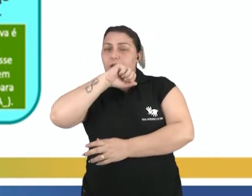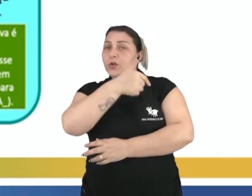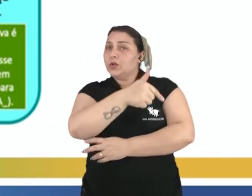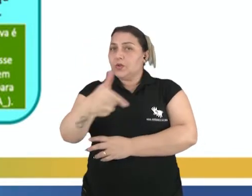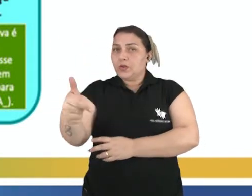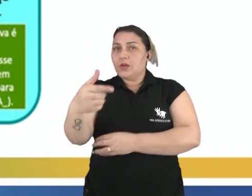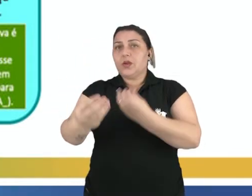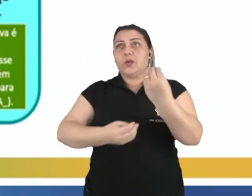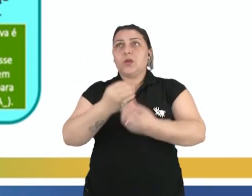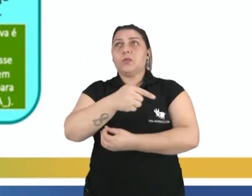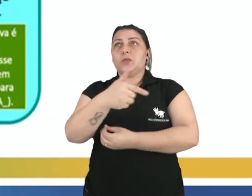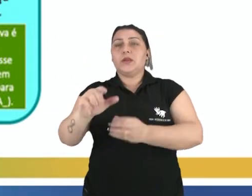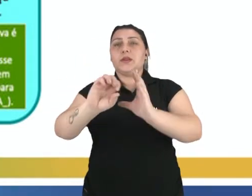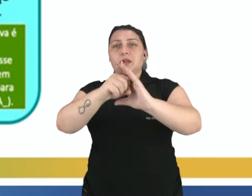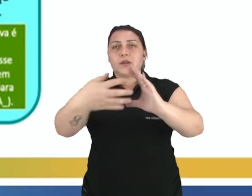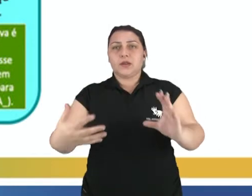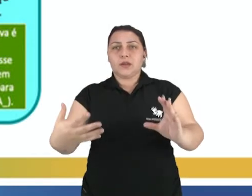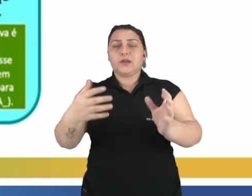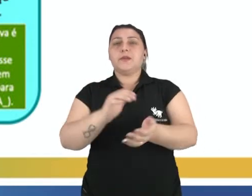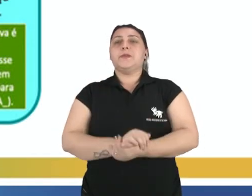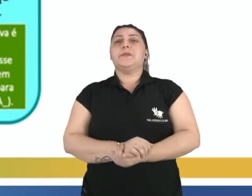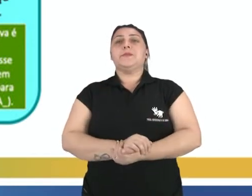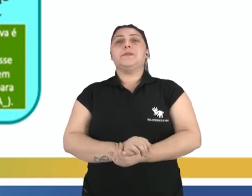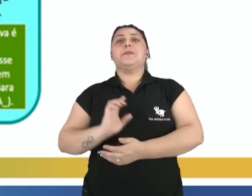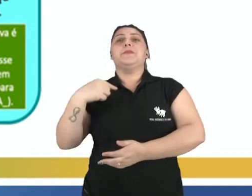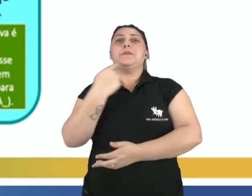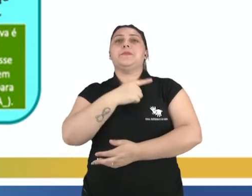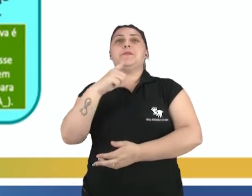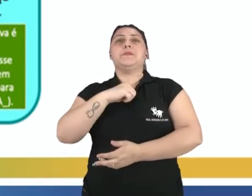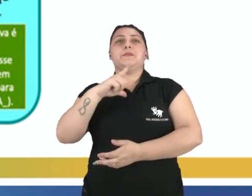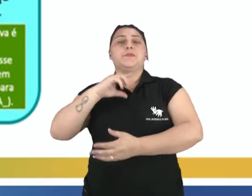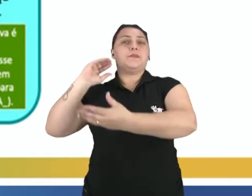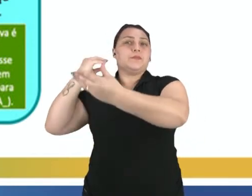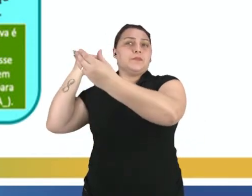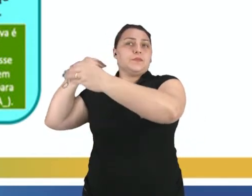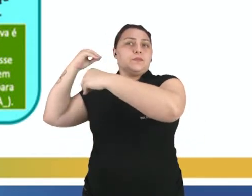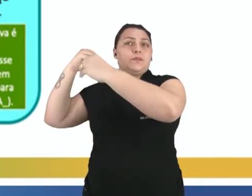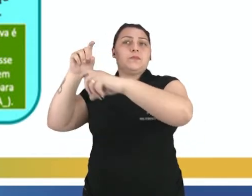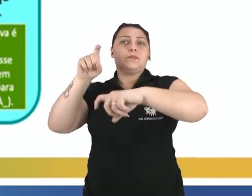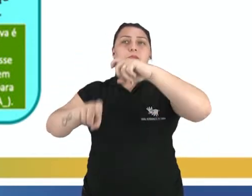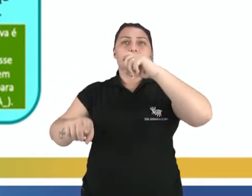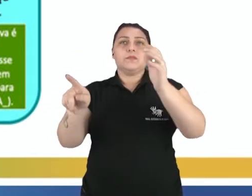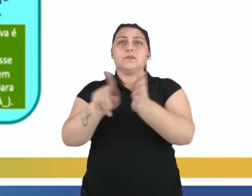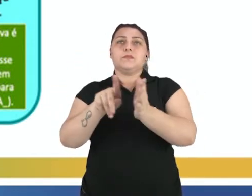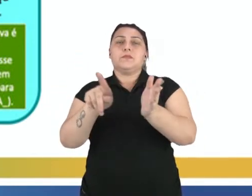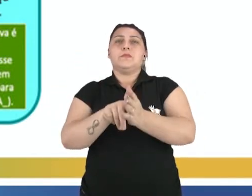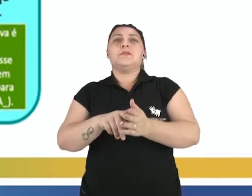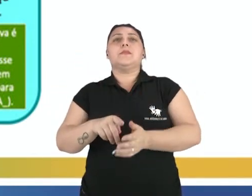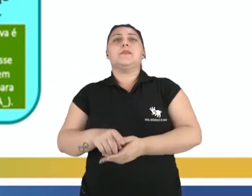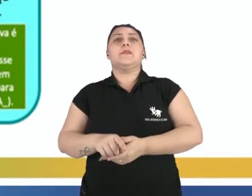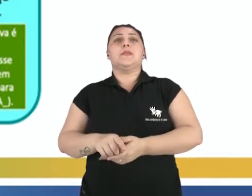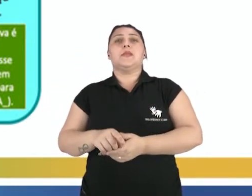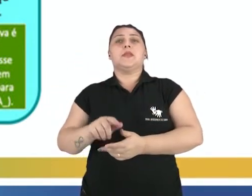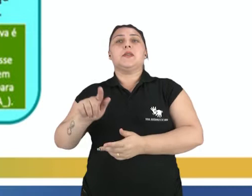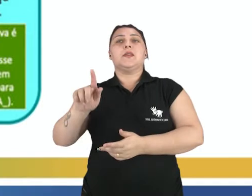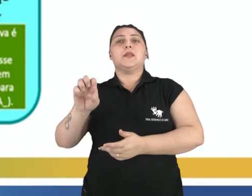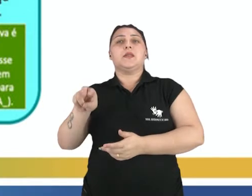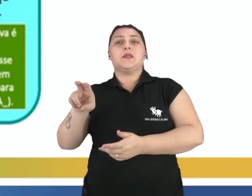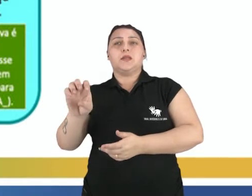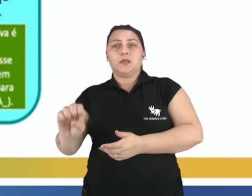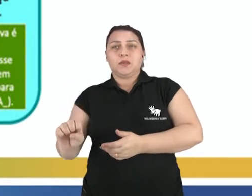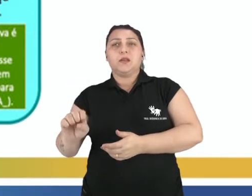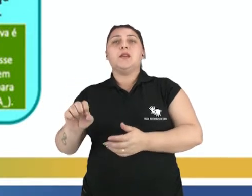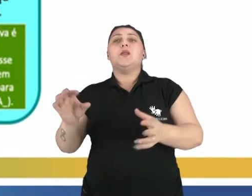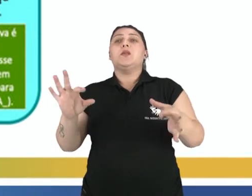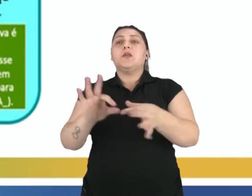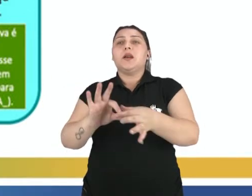não têm como não ter essa característica. Aí nós temos a herança restrita ao sexo, que ocorre quando o gene está ligado ao cromossomo